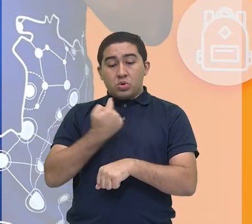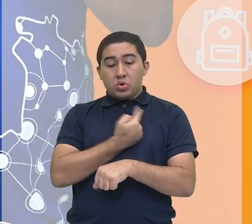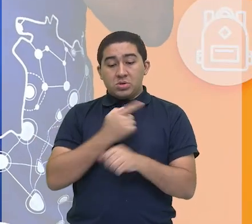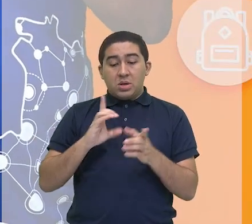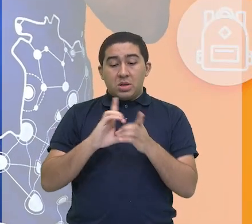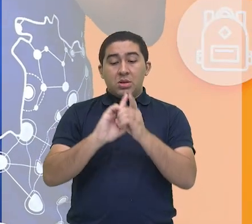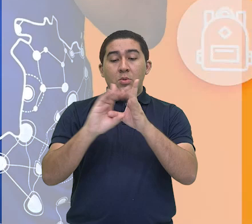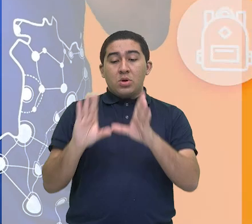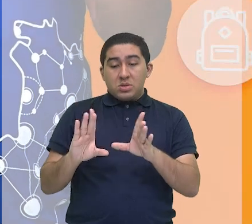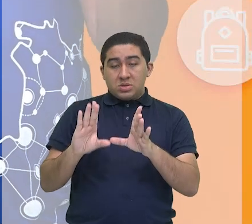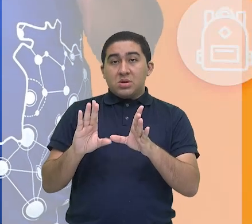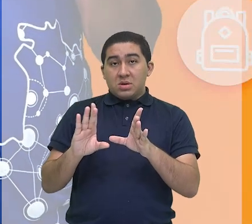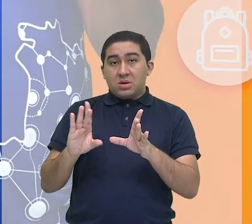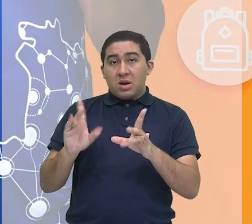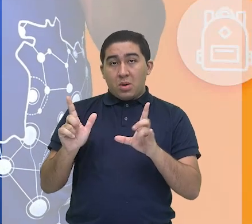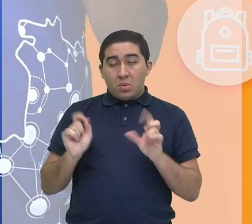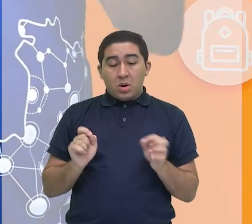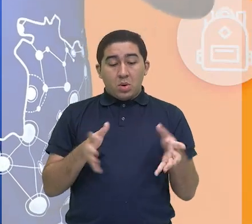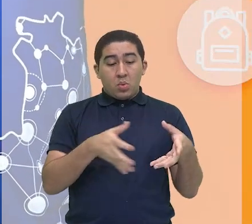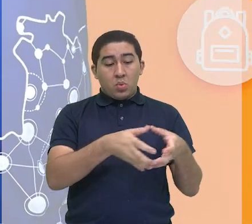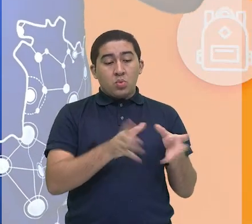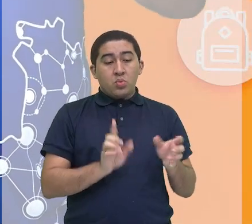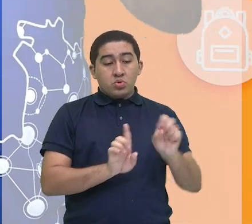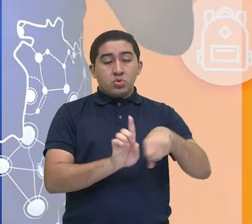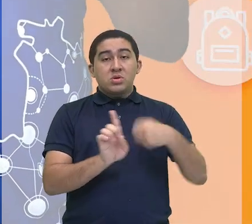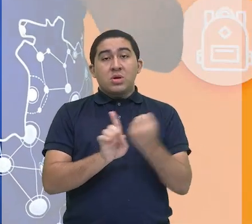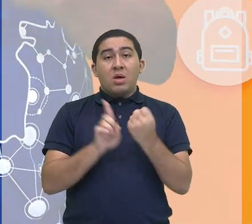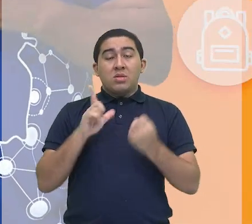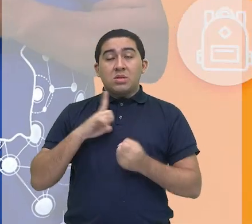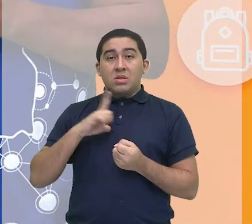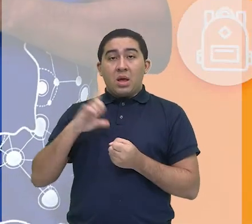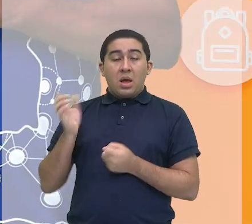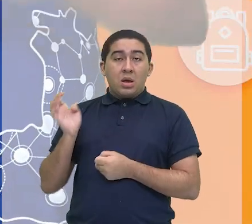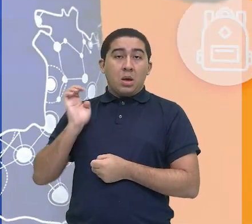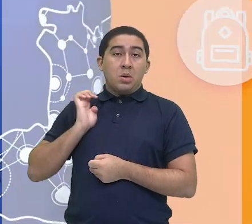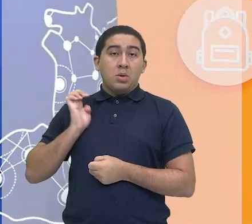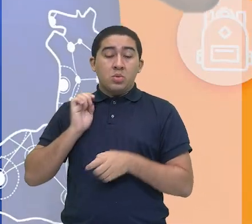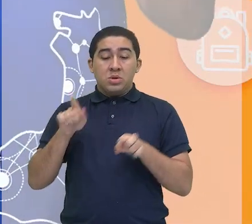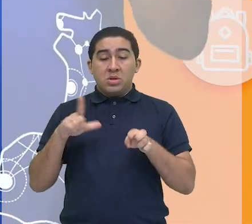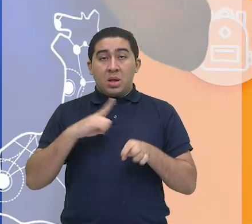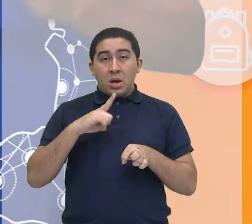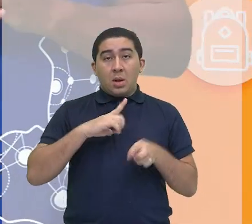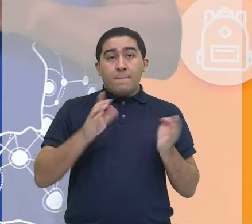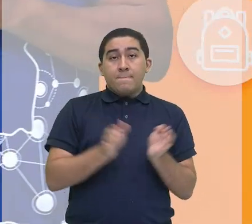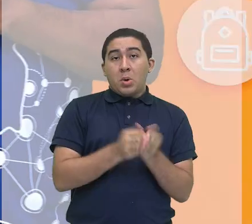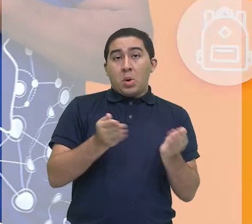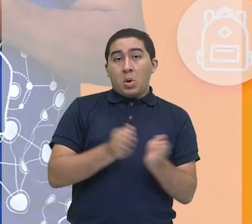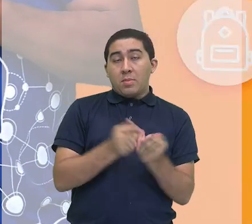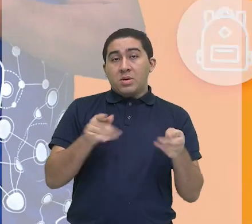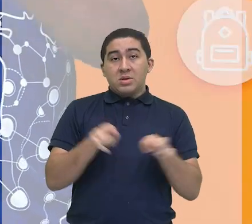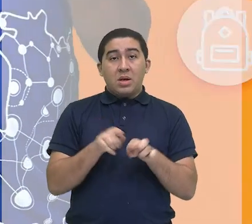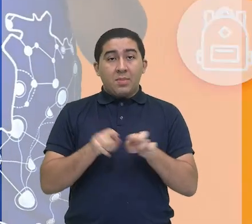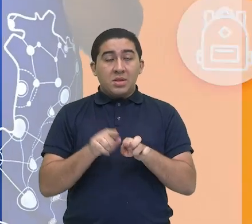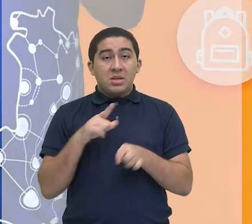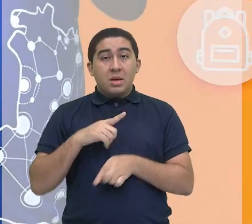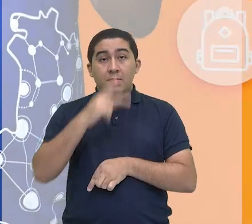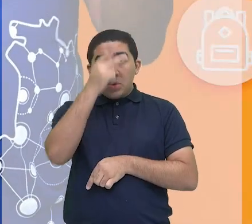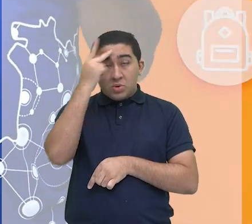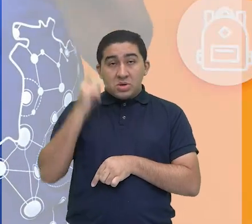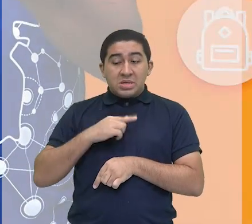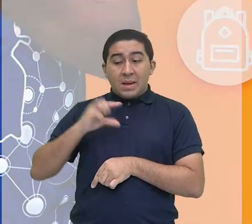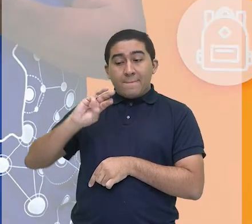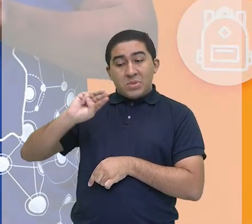é um país que nós vivemos de classes. Tem ricos, tem pobres, né? Tem milionários, né? Então, como é que